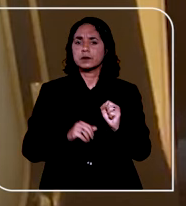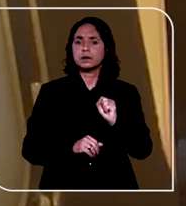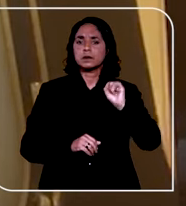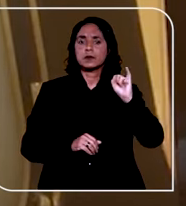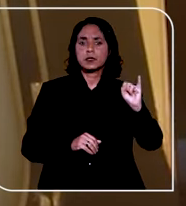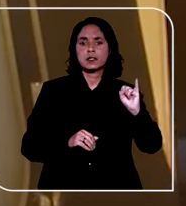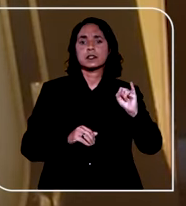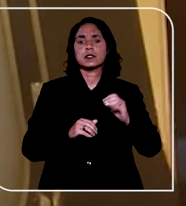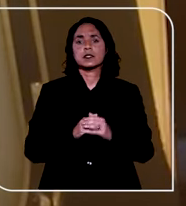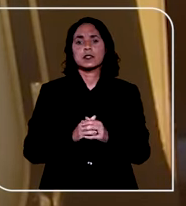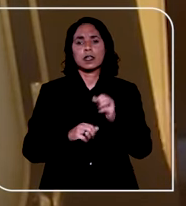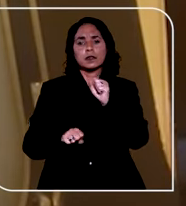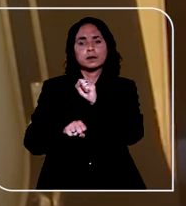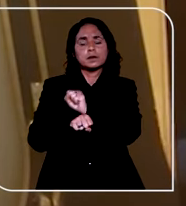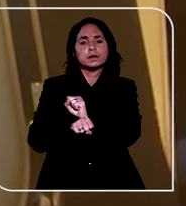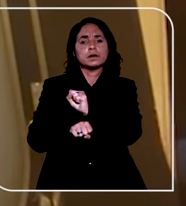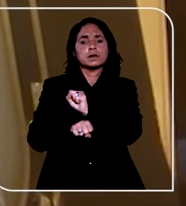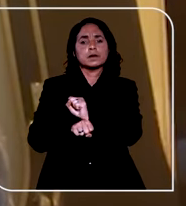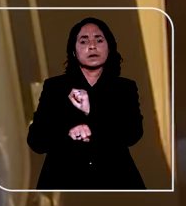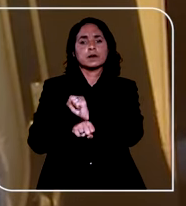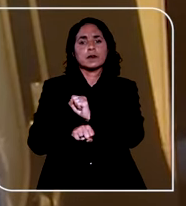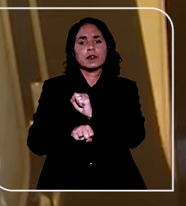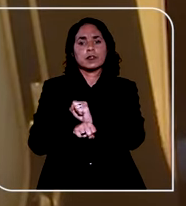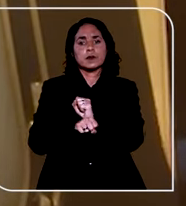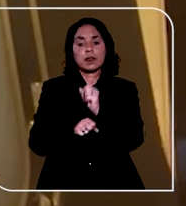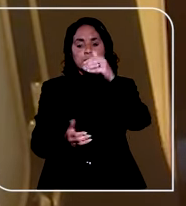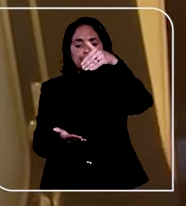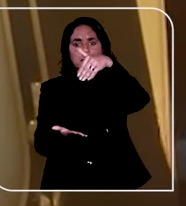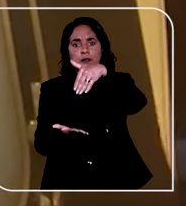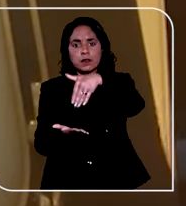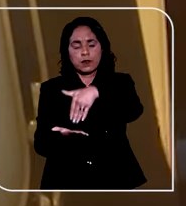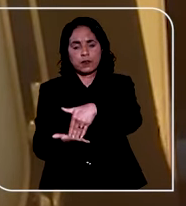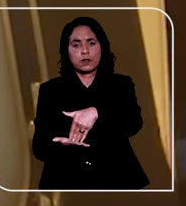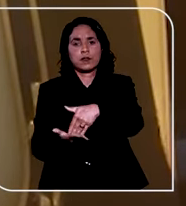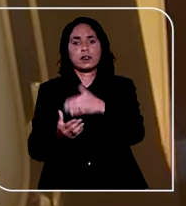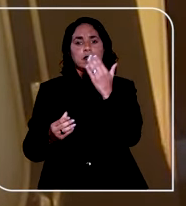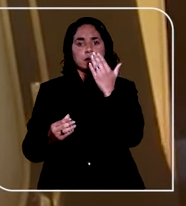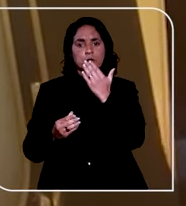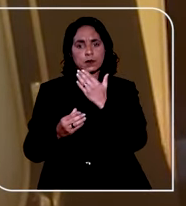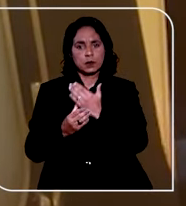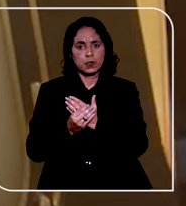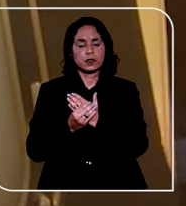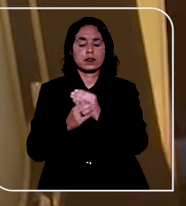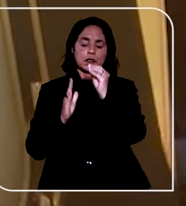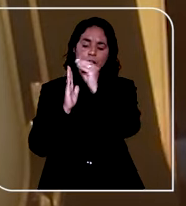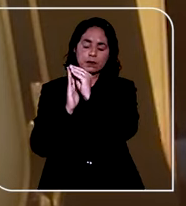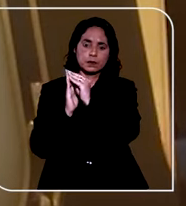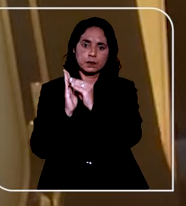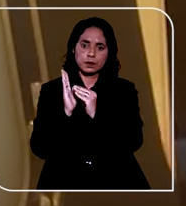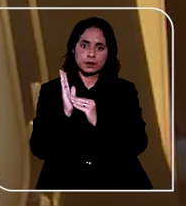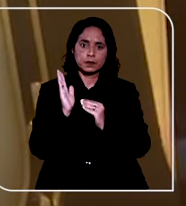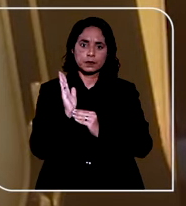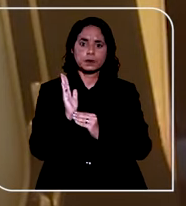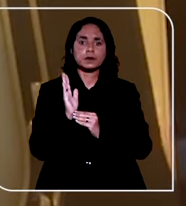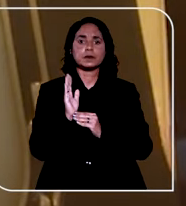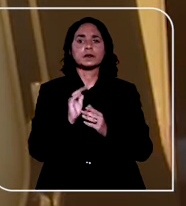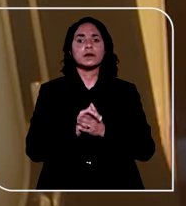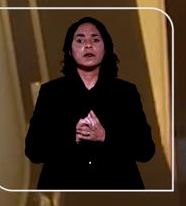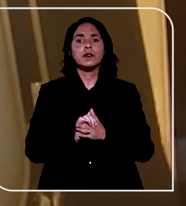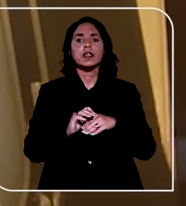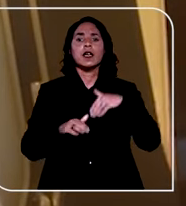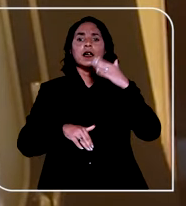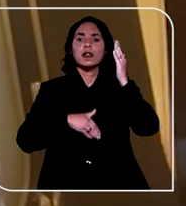ele aguardar até o final dessa ação que ele vai ajuizar para